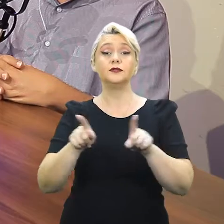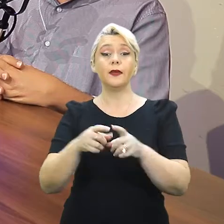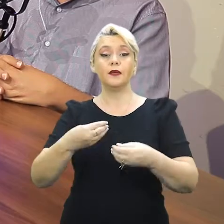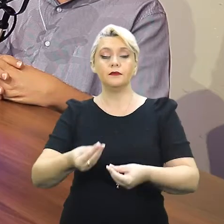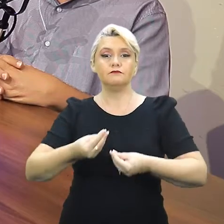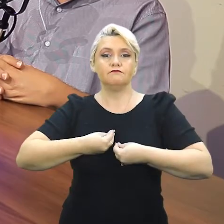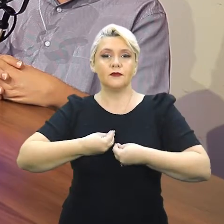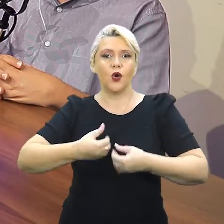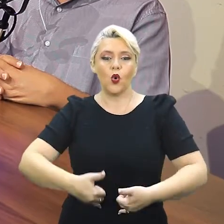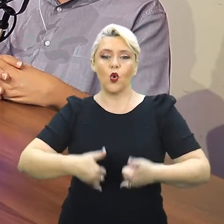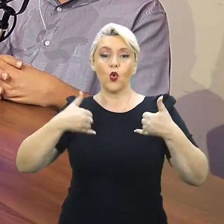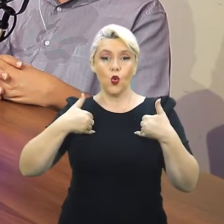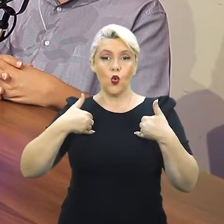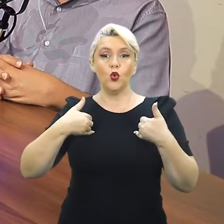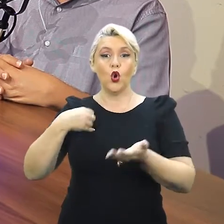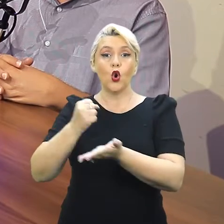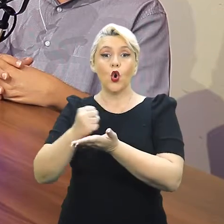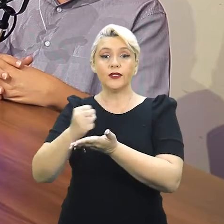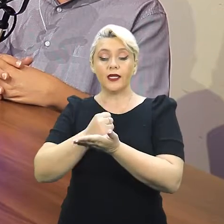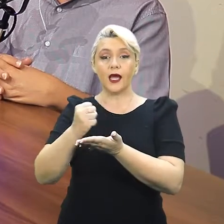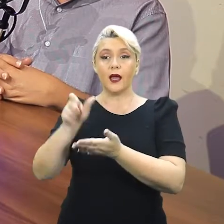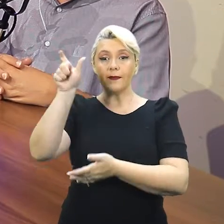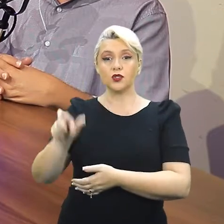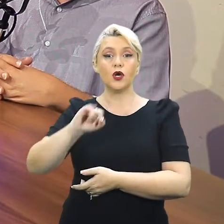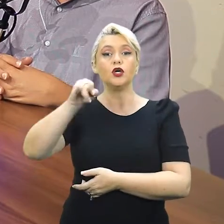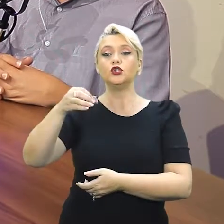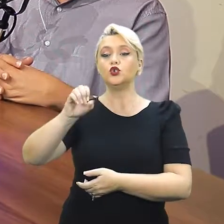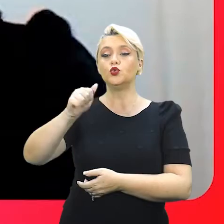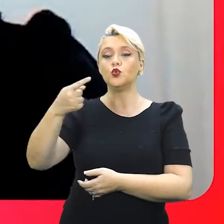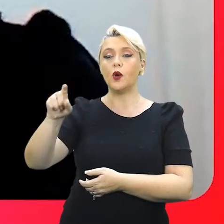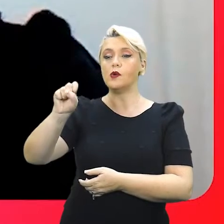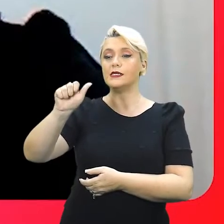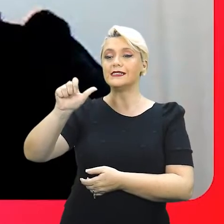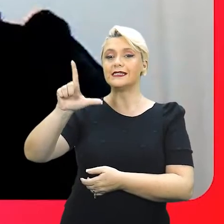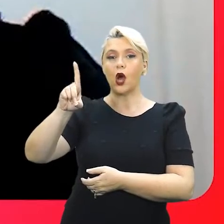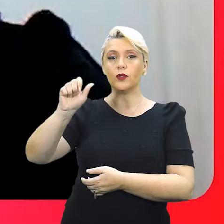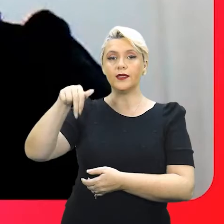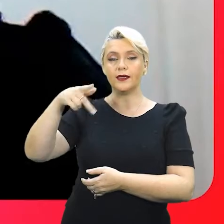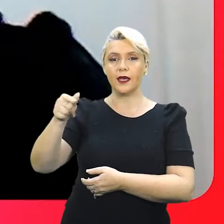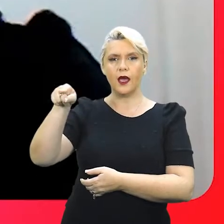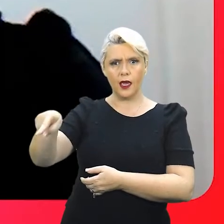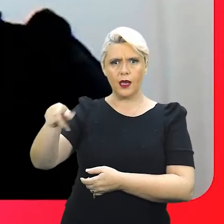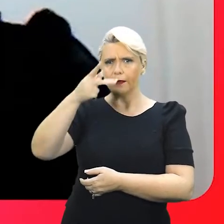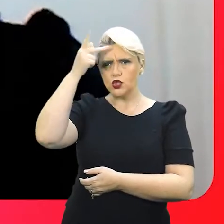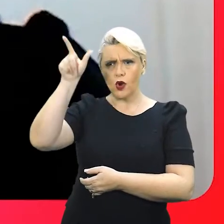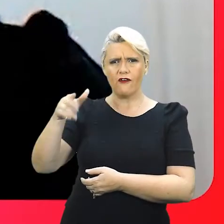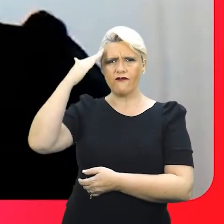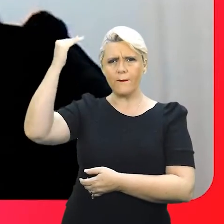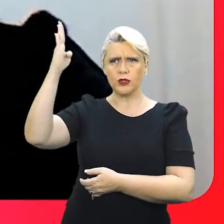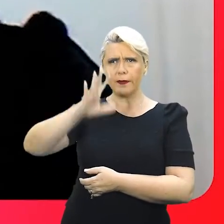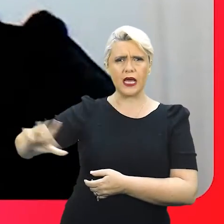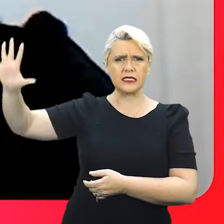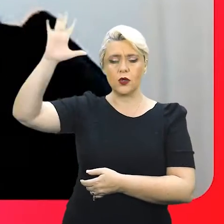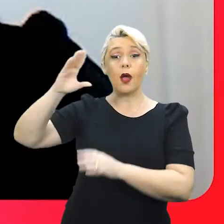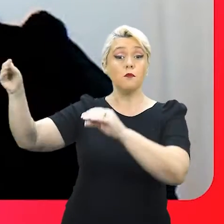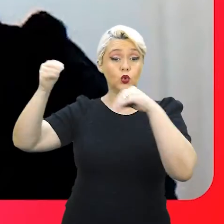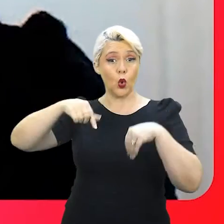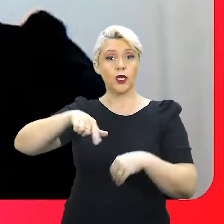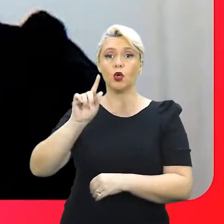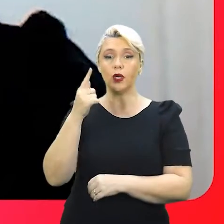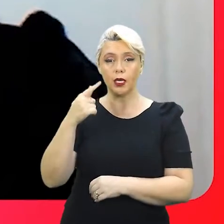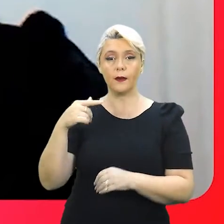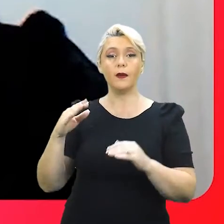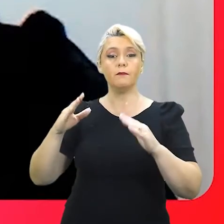orgulho de contratar o João Saldanha, o comentarista que o Brasil inteiro consagrou. Saldanha foi morar em Goiânia, morava no